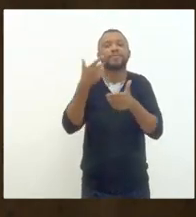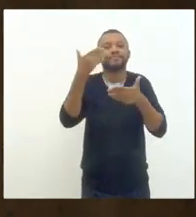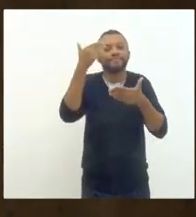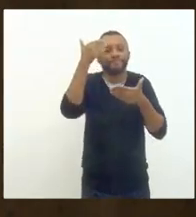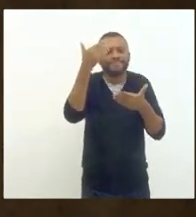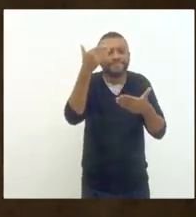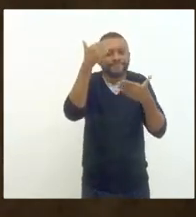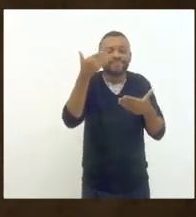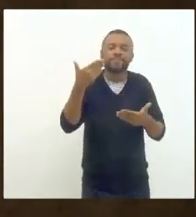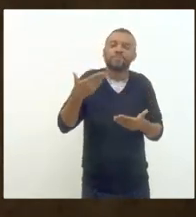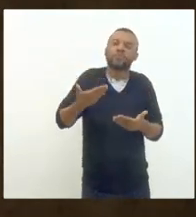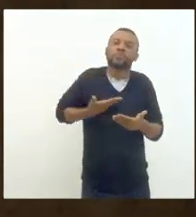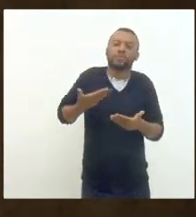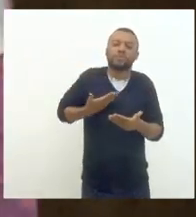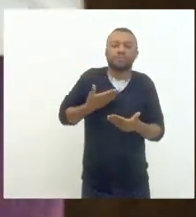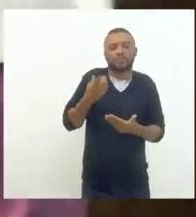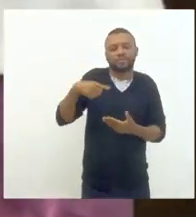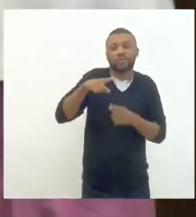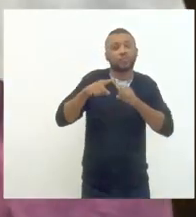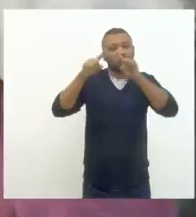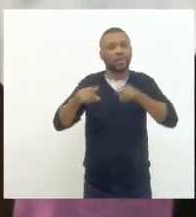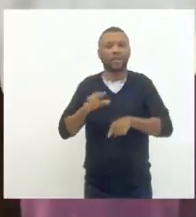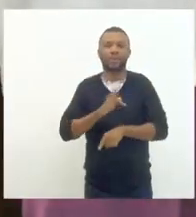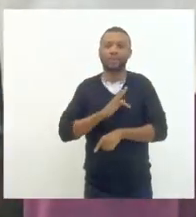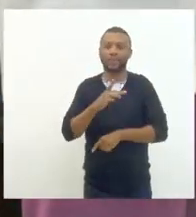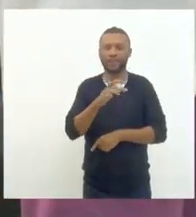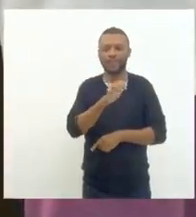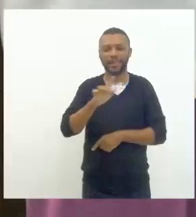meus irmãos da Polícia Penal que estão aqui hoje.